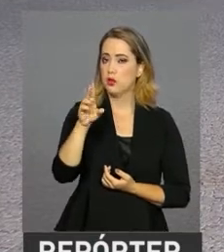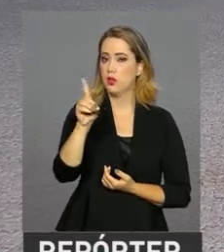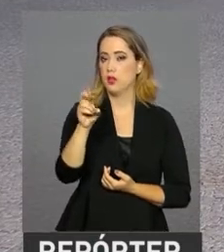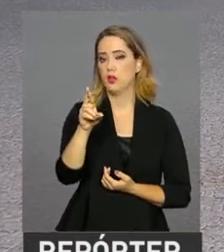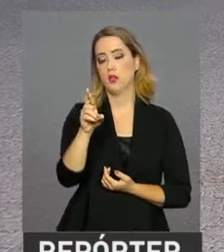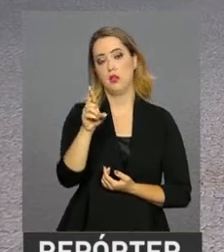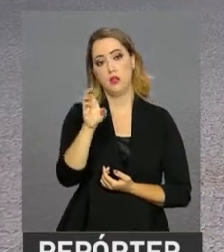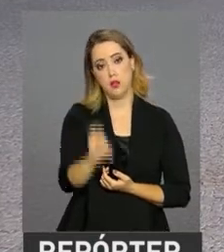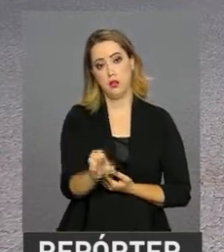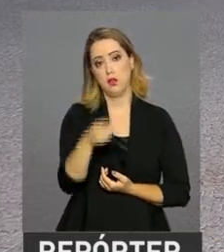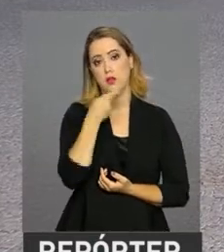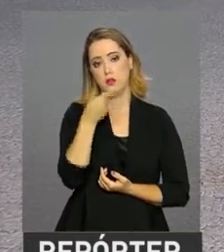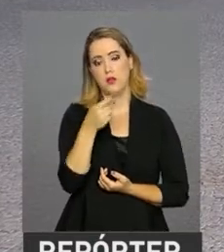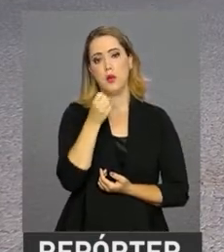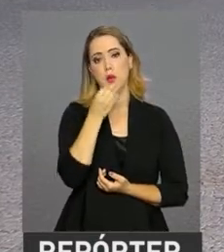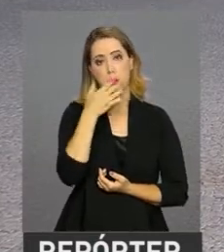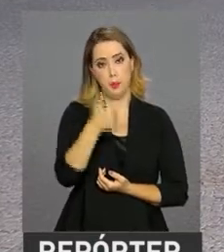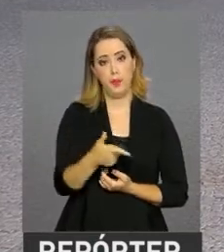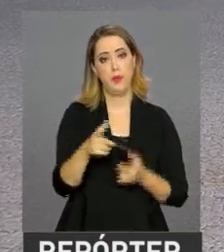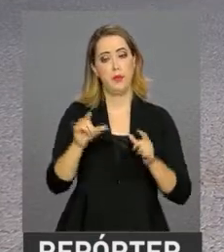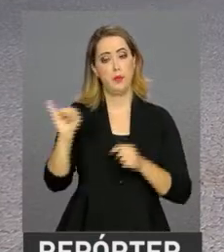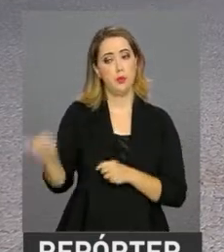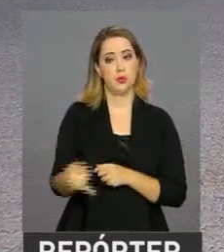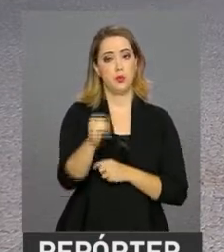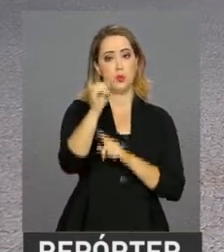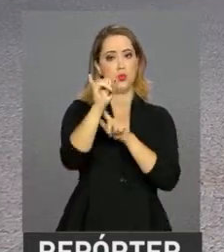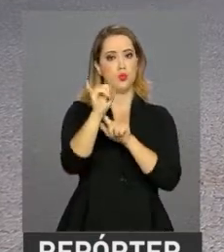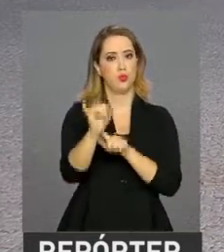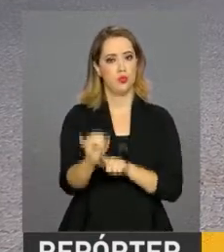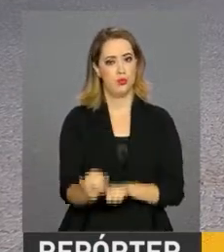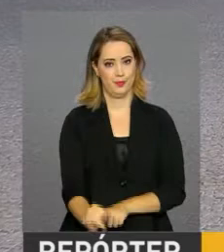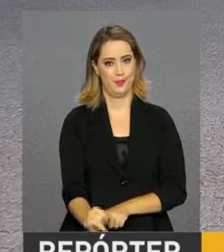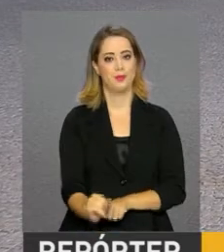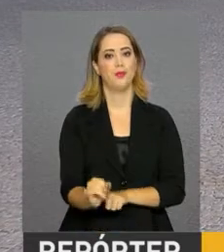com a queda na taxa básica de juros. A Selic caiu de